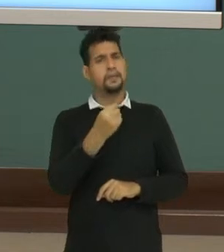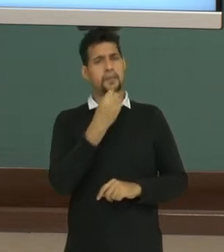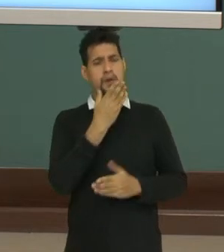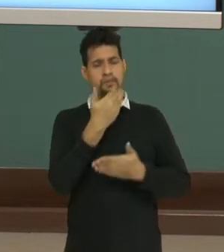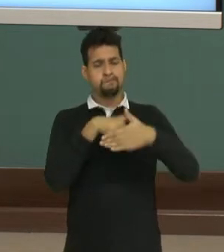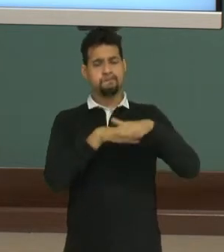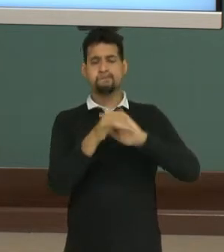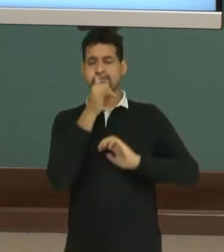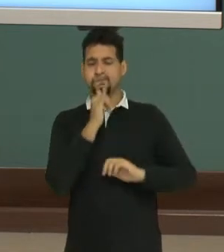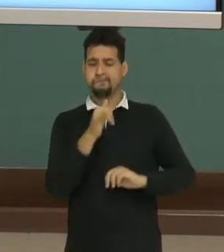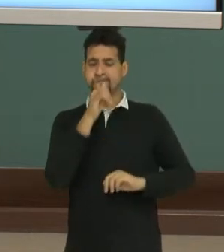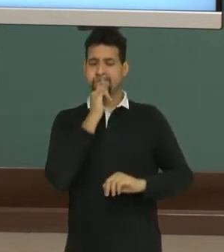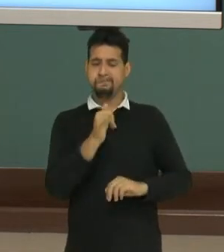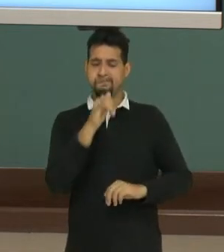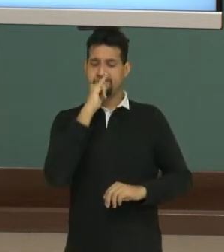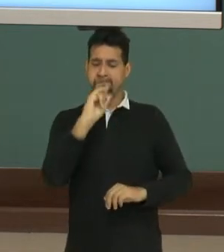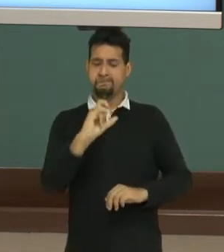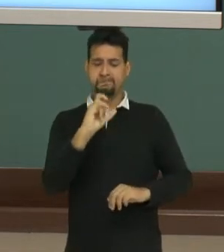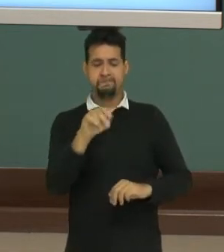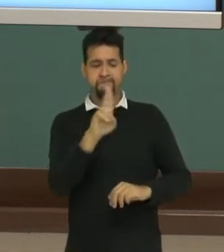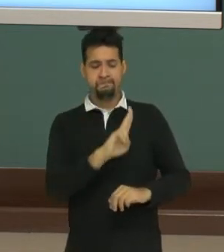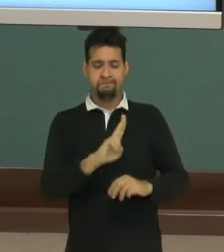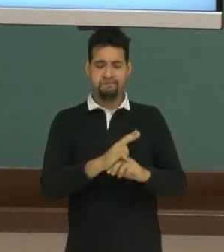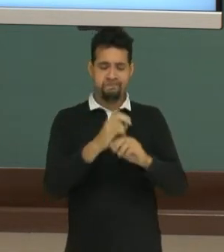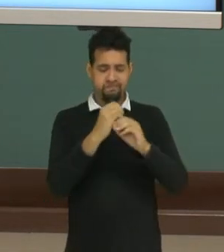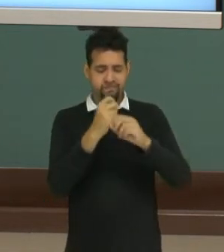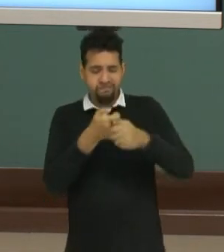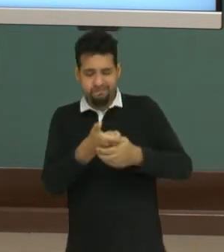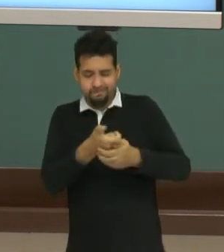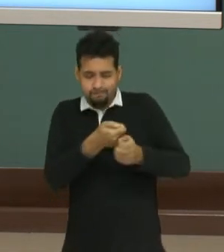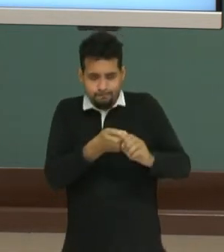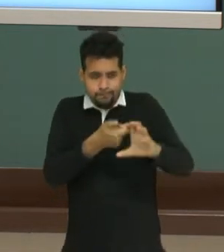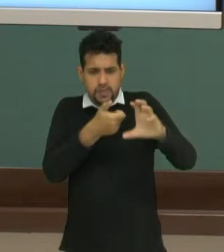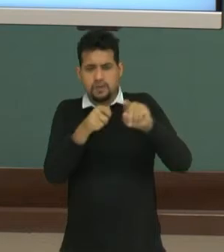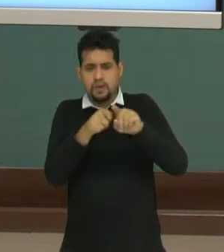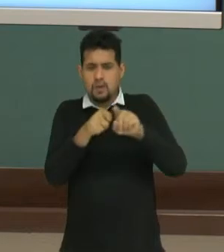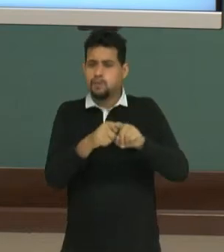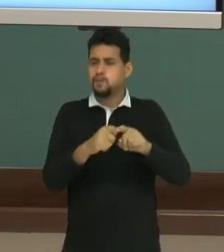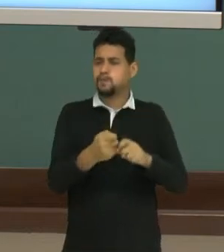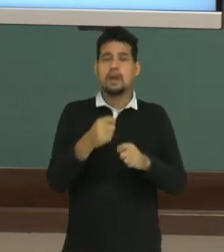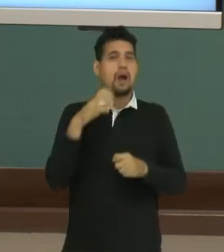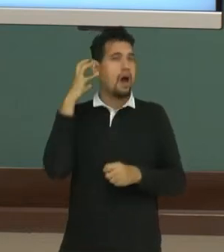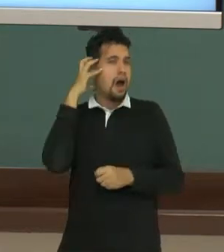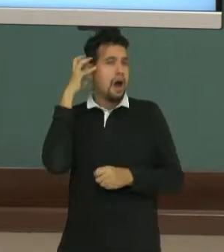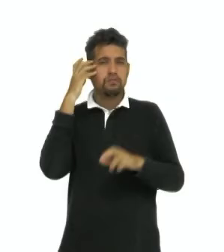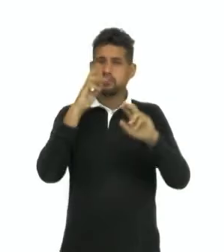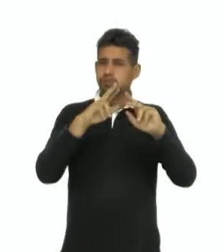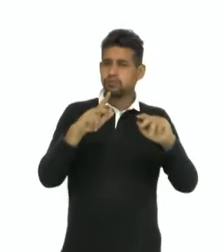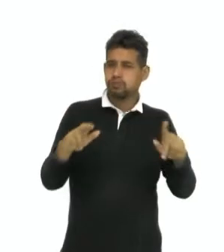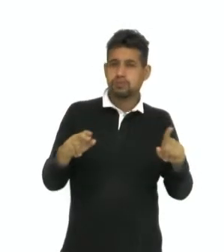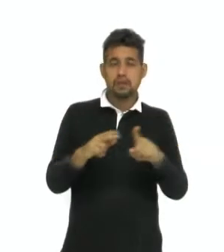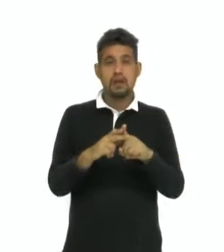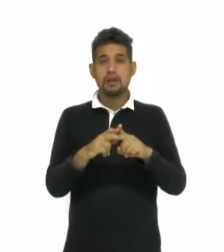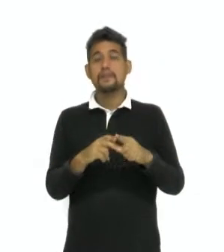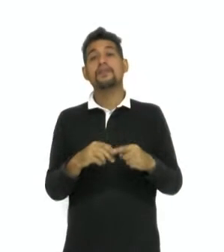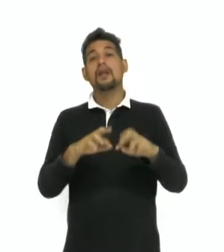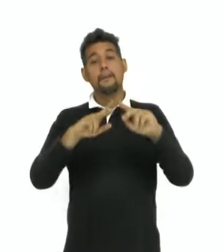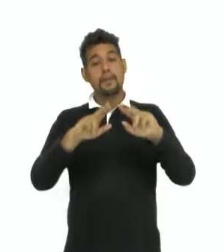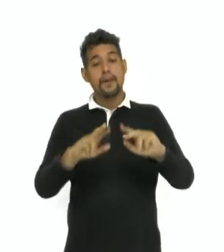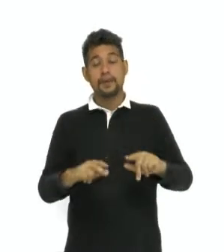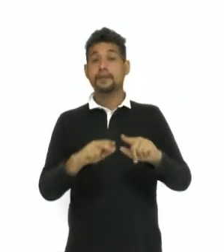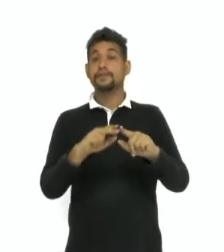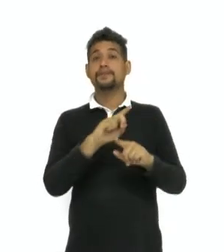armazenagem de energia e são utilizadas em lanternas, câmeras digitais e rádios. As pilhas de zinco são pilhas de